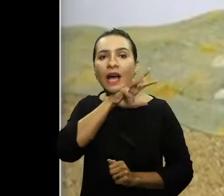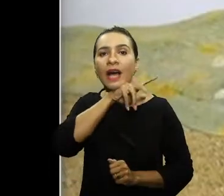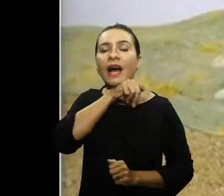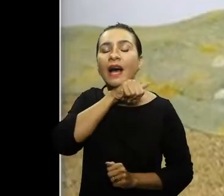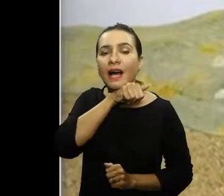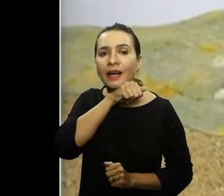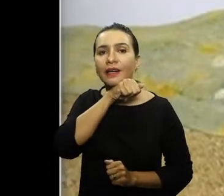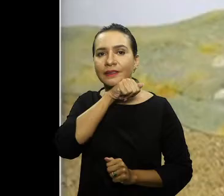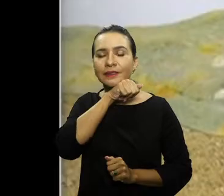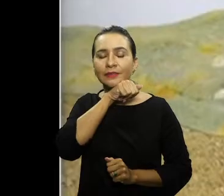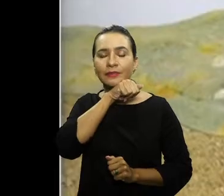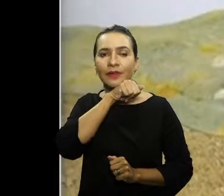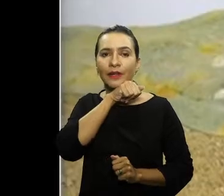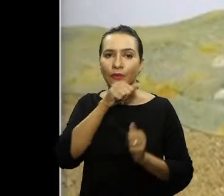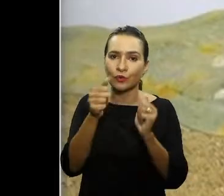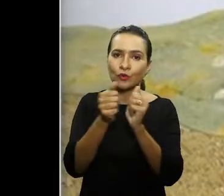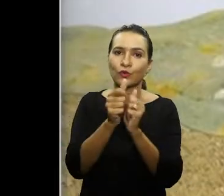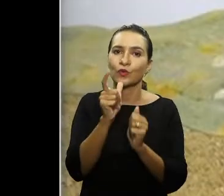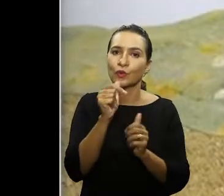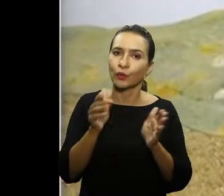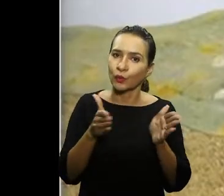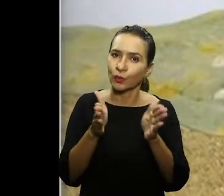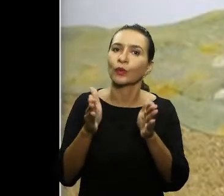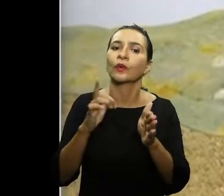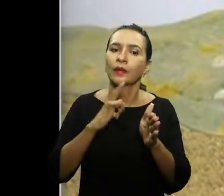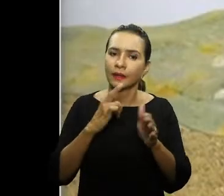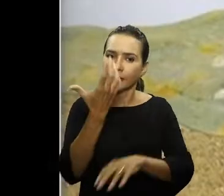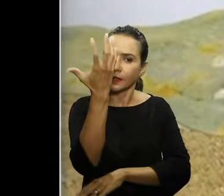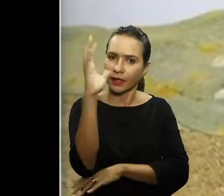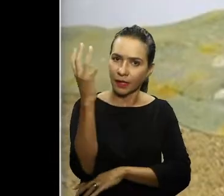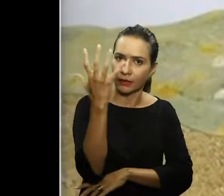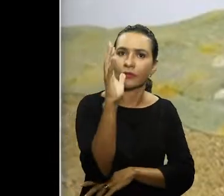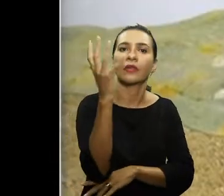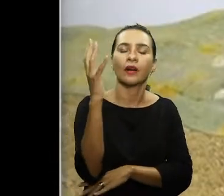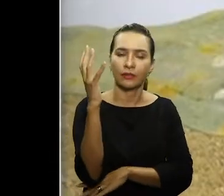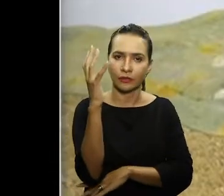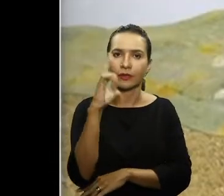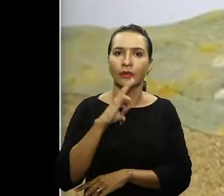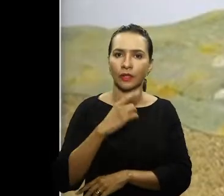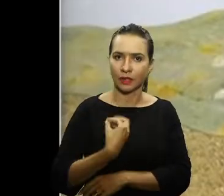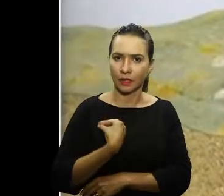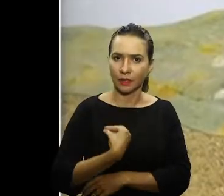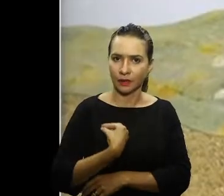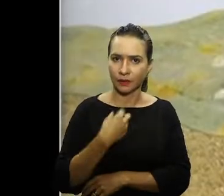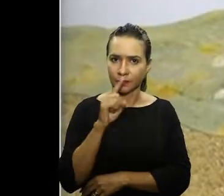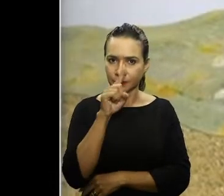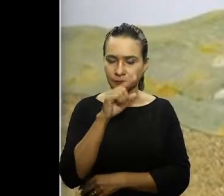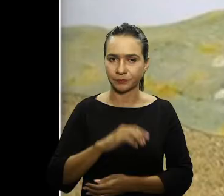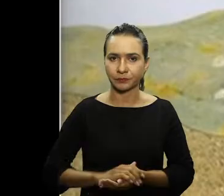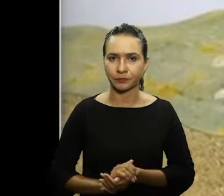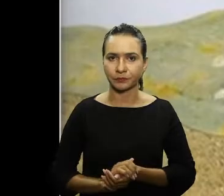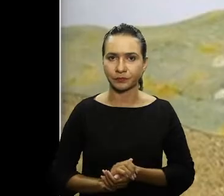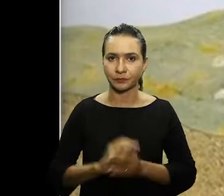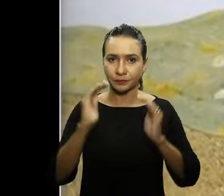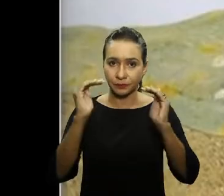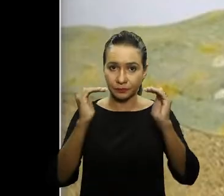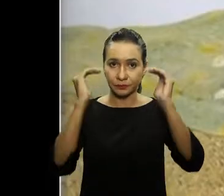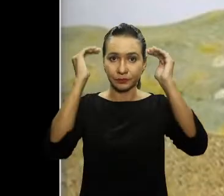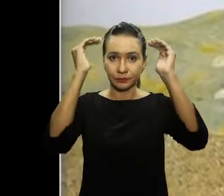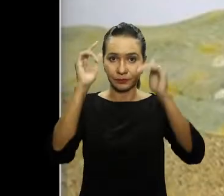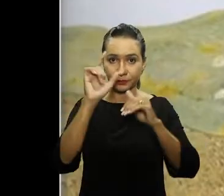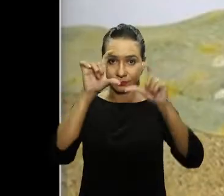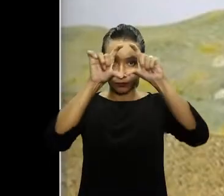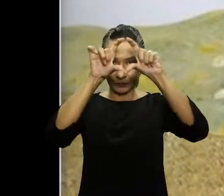uso dessa margem desse rio, tem uma floresta também presente aí. Na parte superior da imagem,